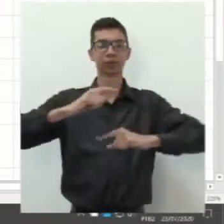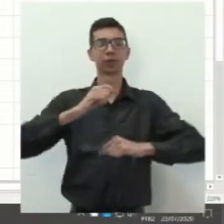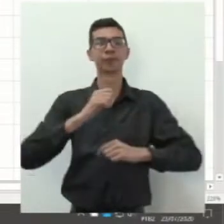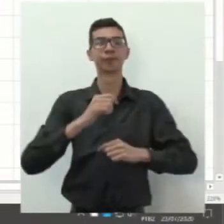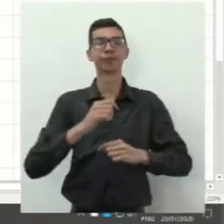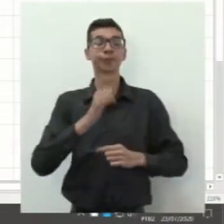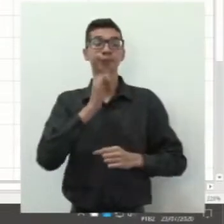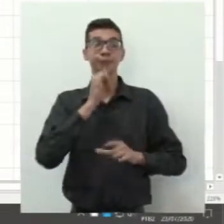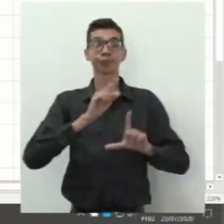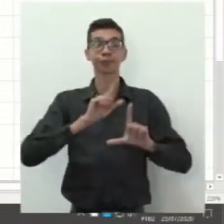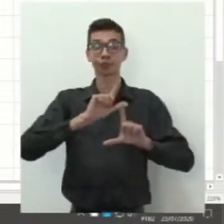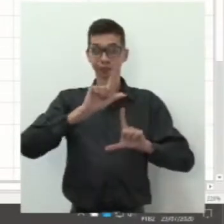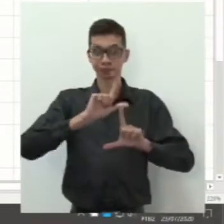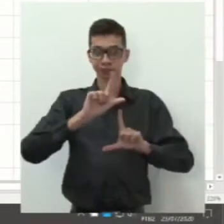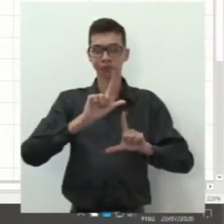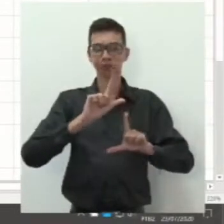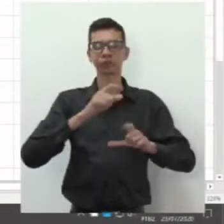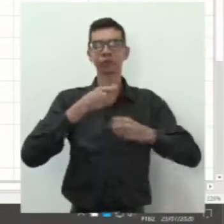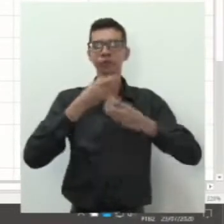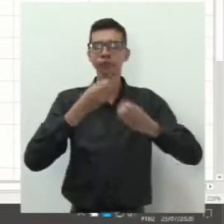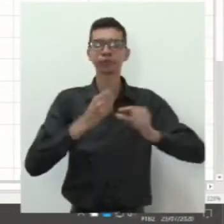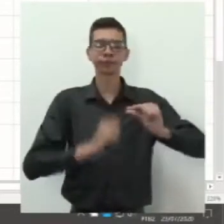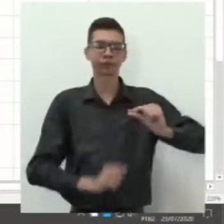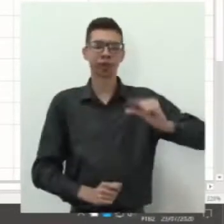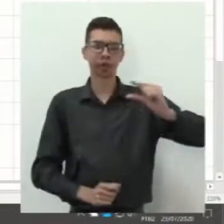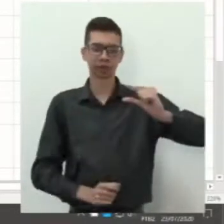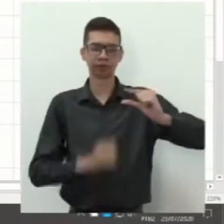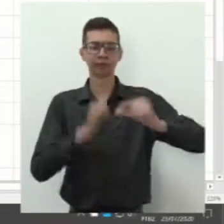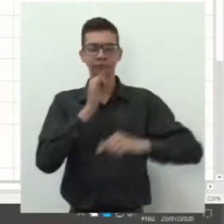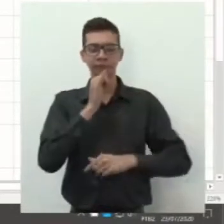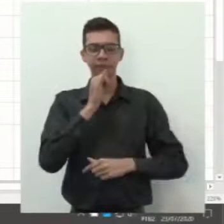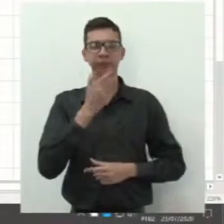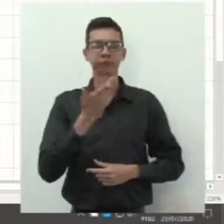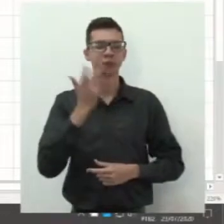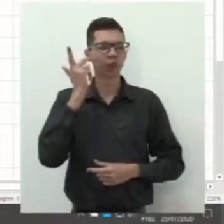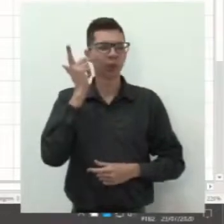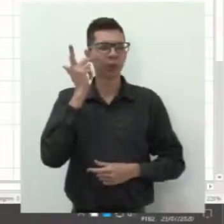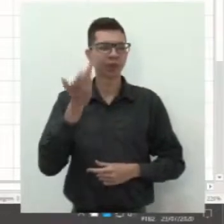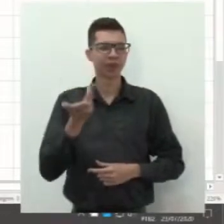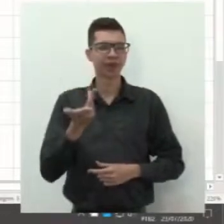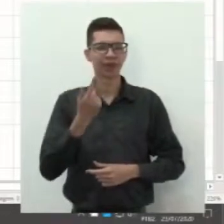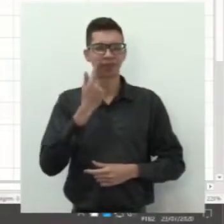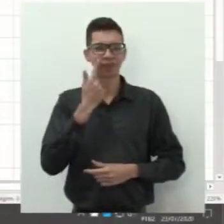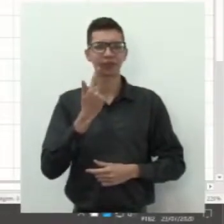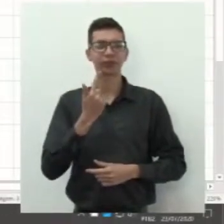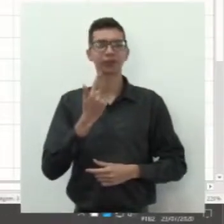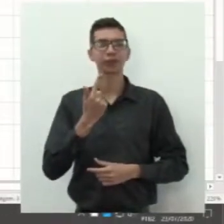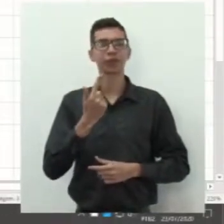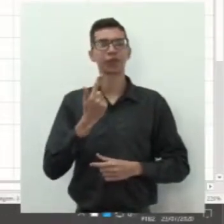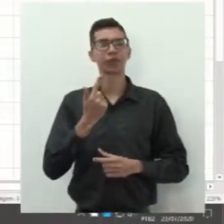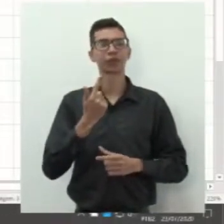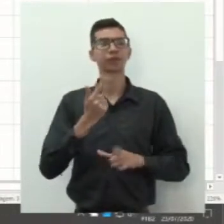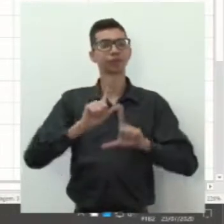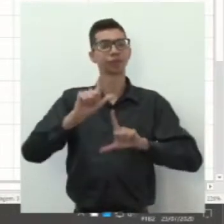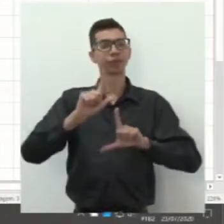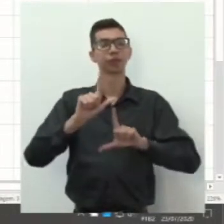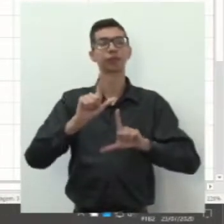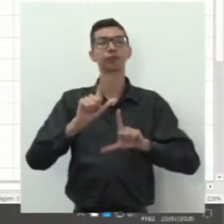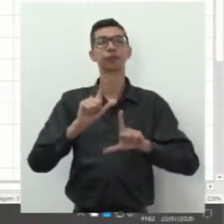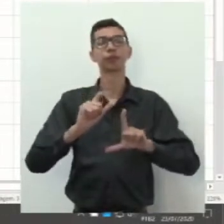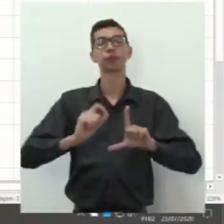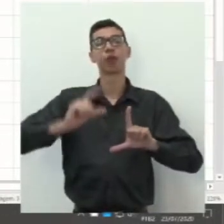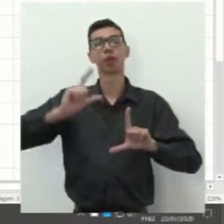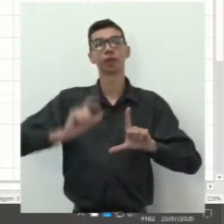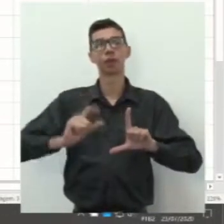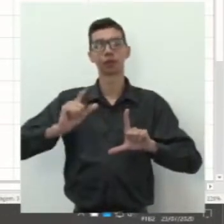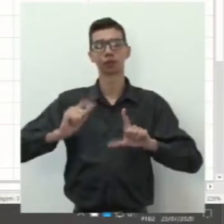mais alto que eu tiver na linha, tá? Então, no caso aqui, é padrão, né? O tamanho da nossa fonte aqui está padrão, então o tamanho da linha ele